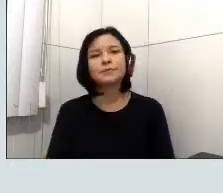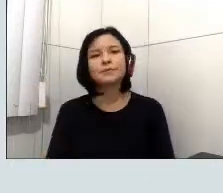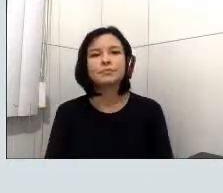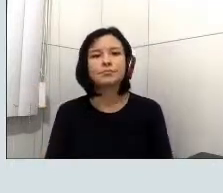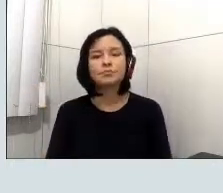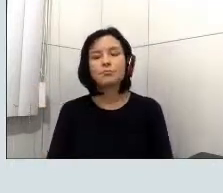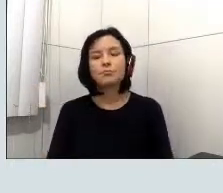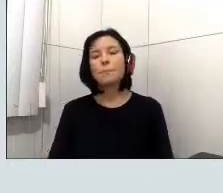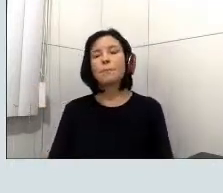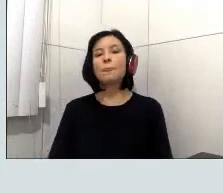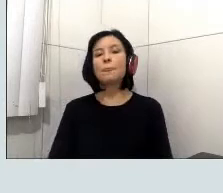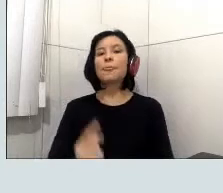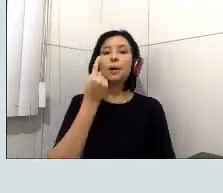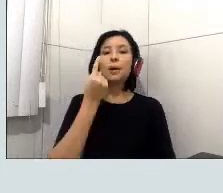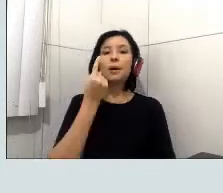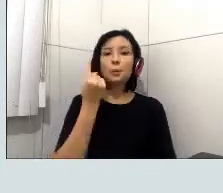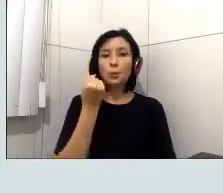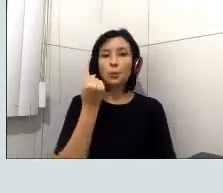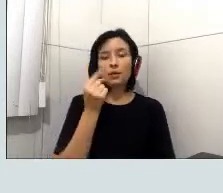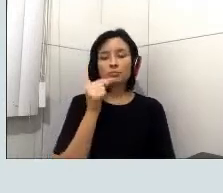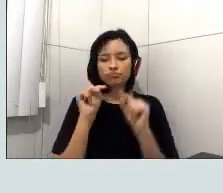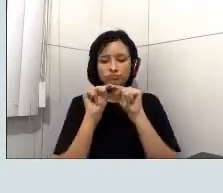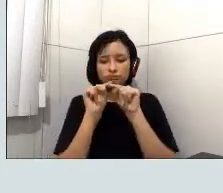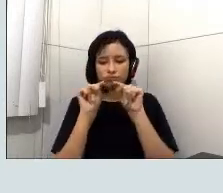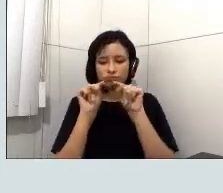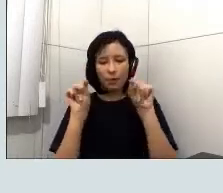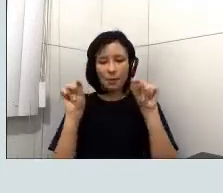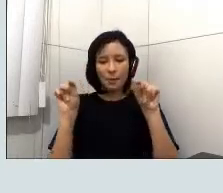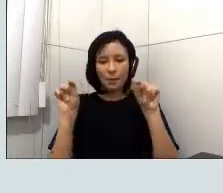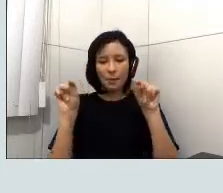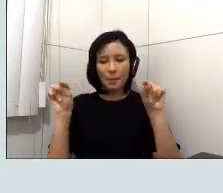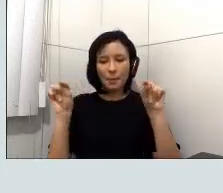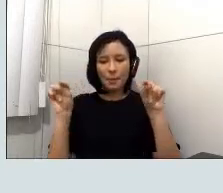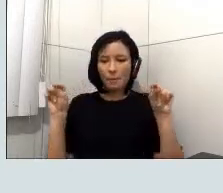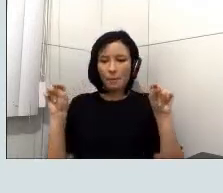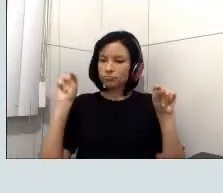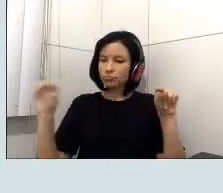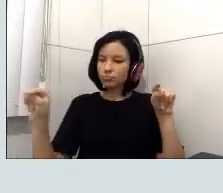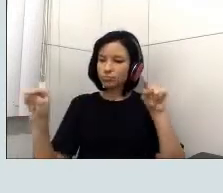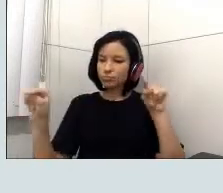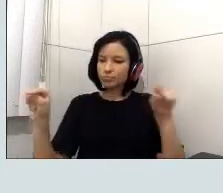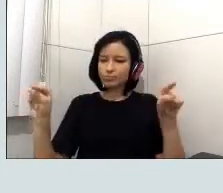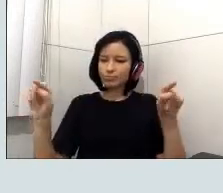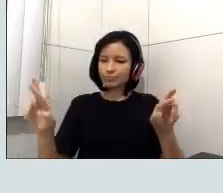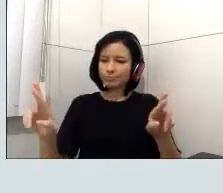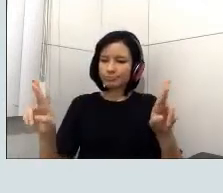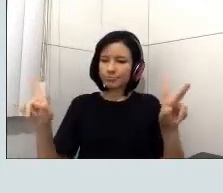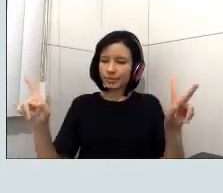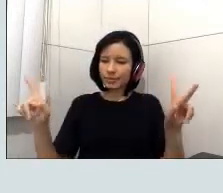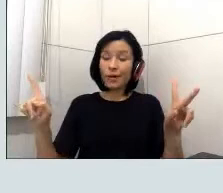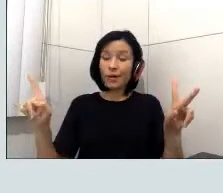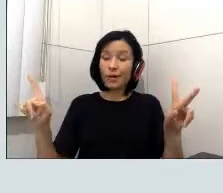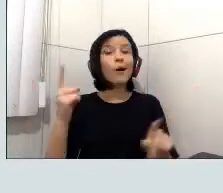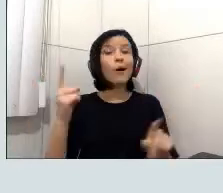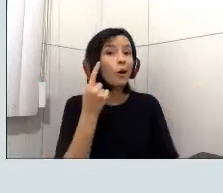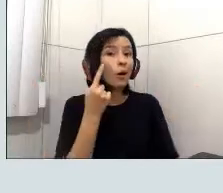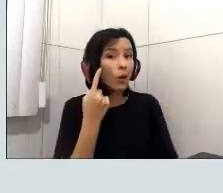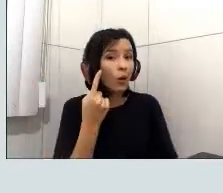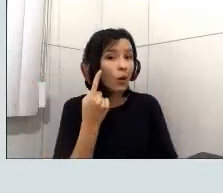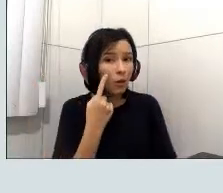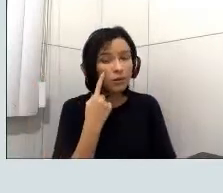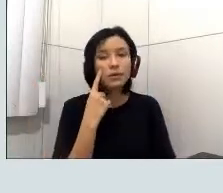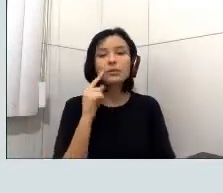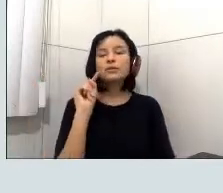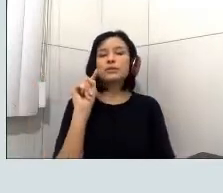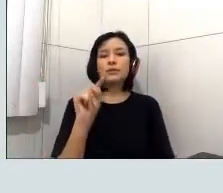Uma reta contém dois pontos distintos. Olhe, agora nós estamos vendo